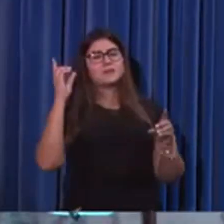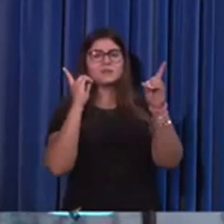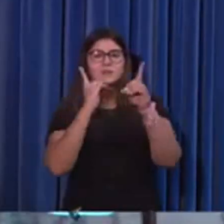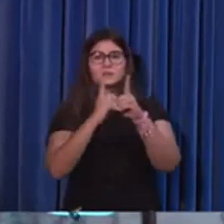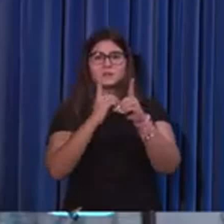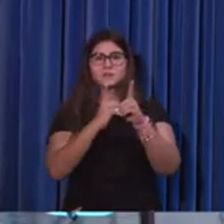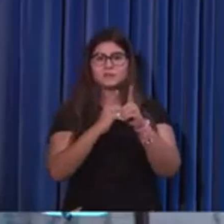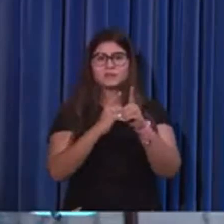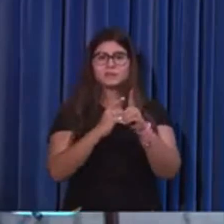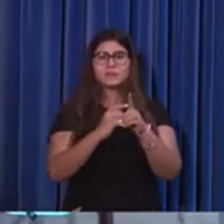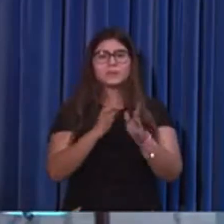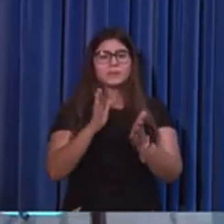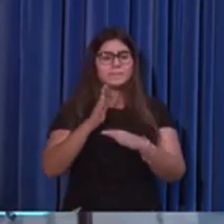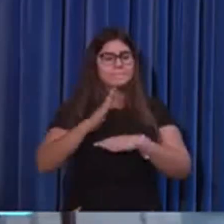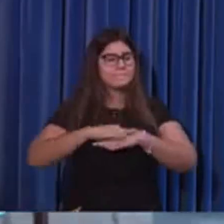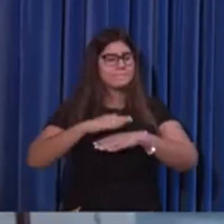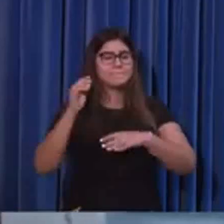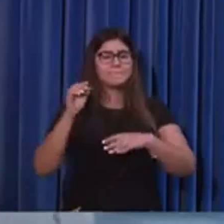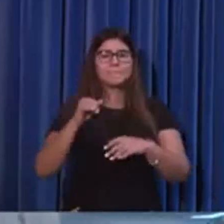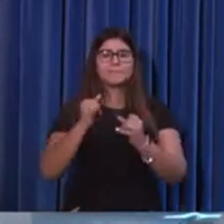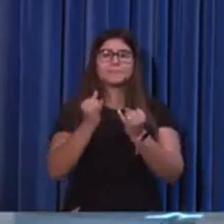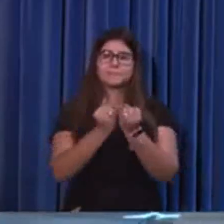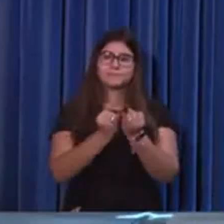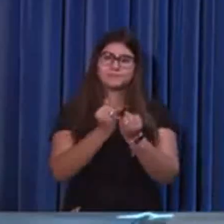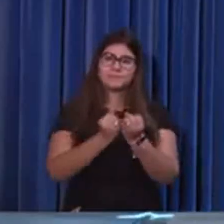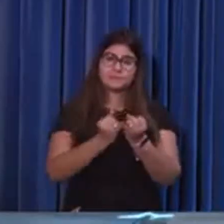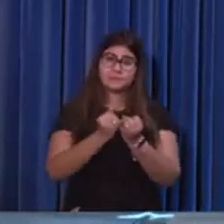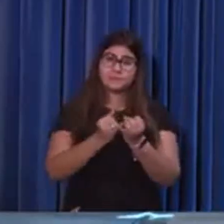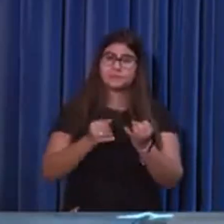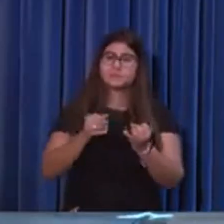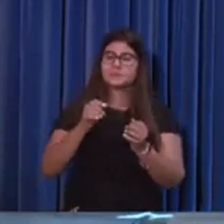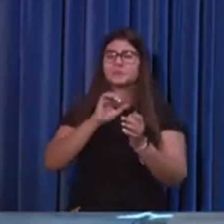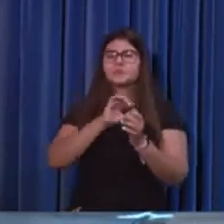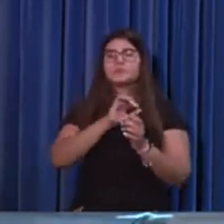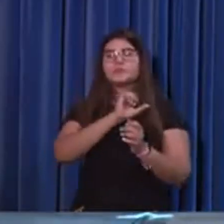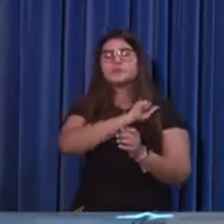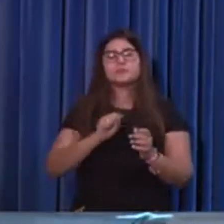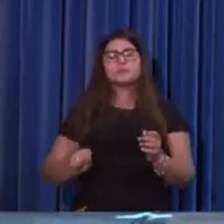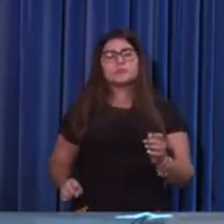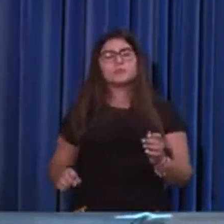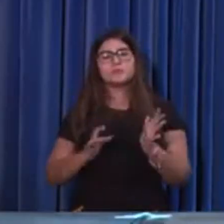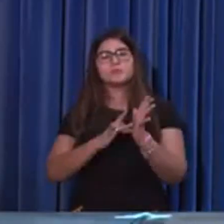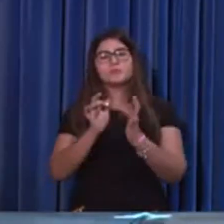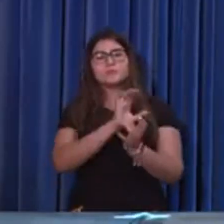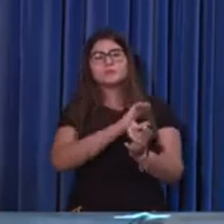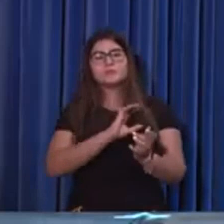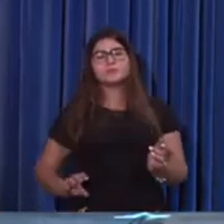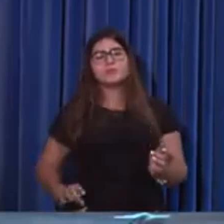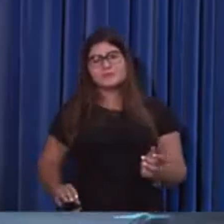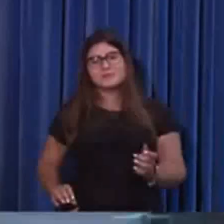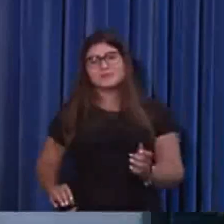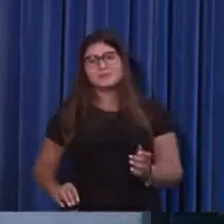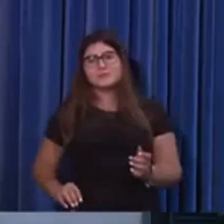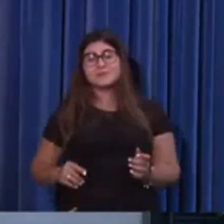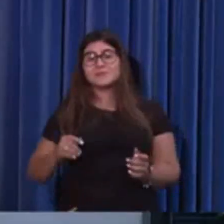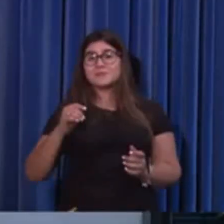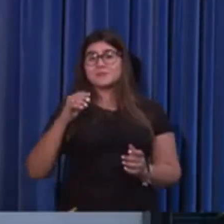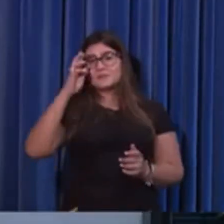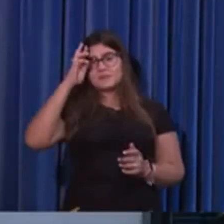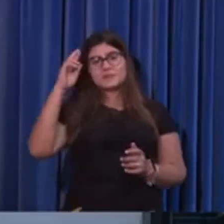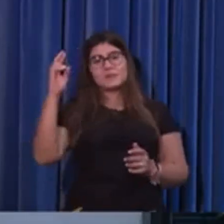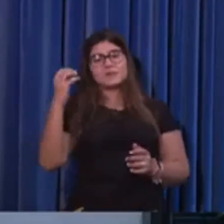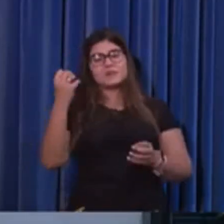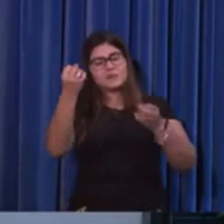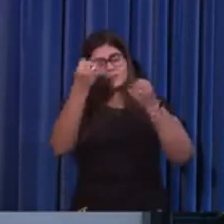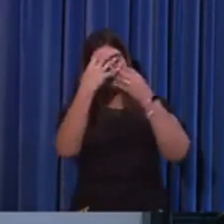mais parecidos com o Senhor Jesus Cristo. E o Senhor está nos discipulando, está nos disciplinando, e às vezes a disciplina